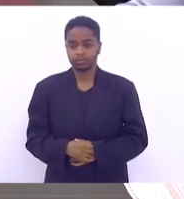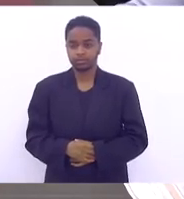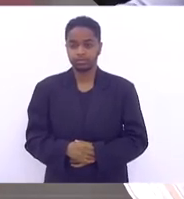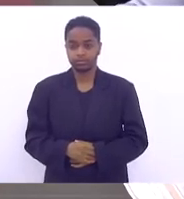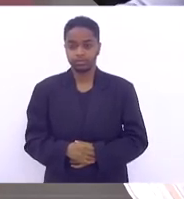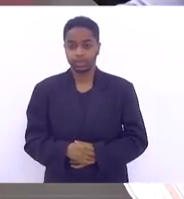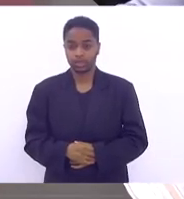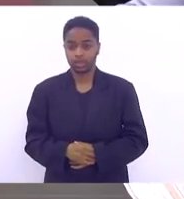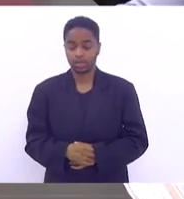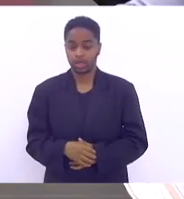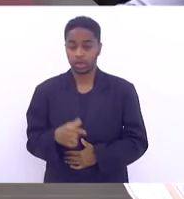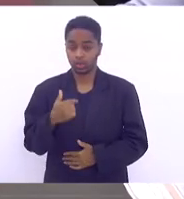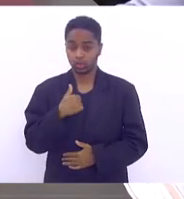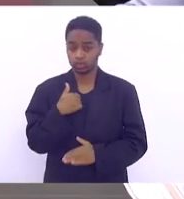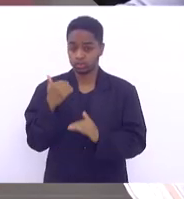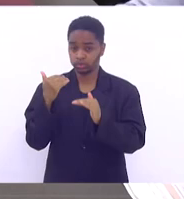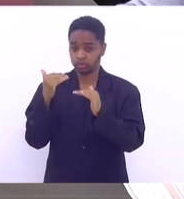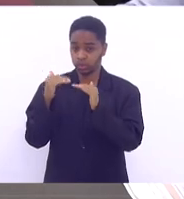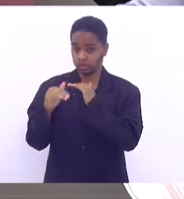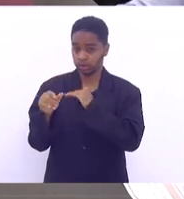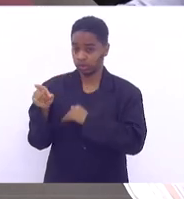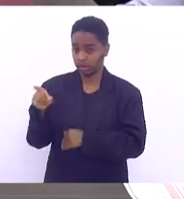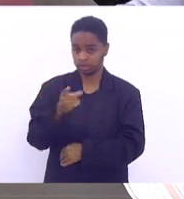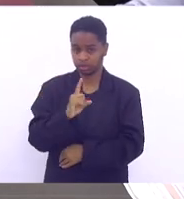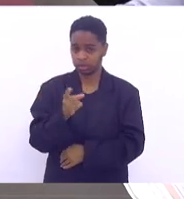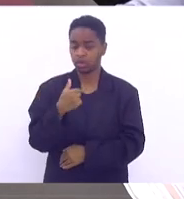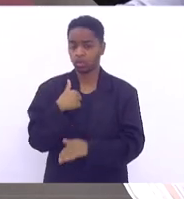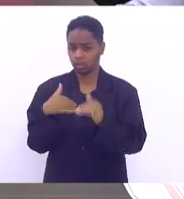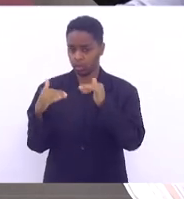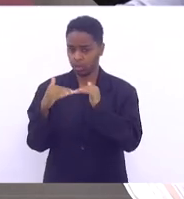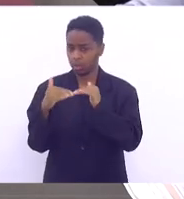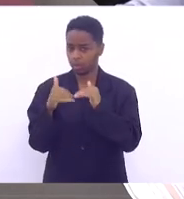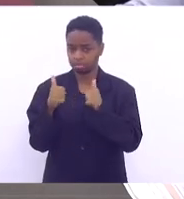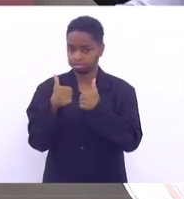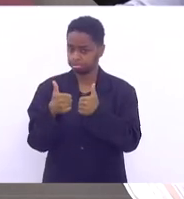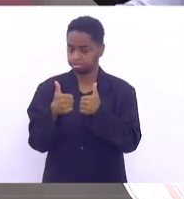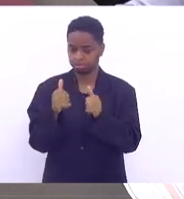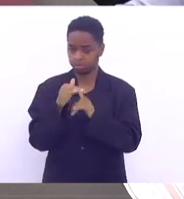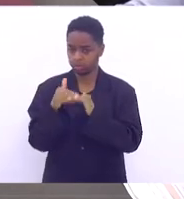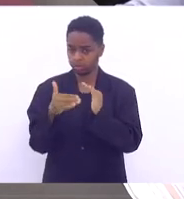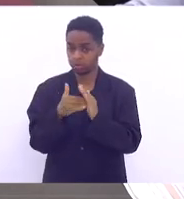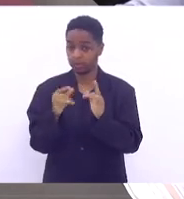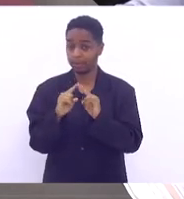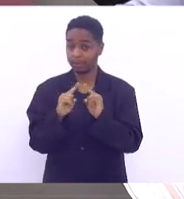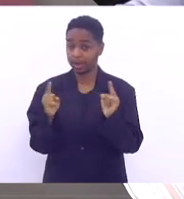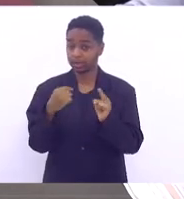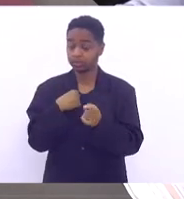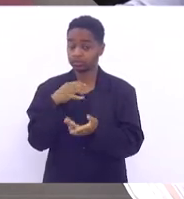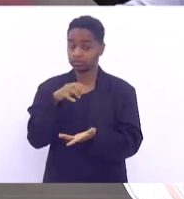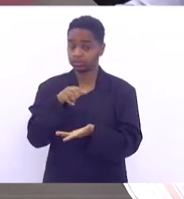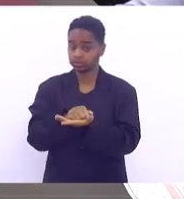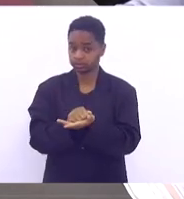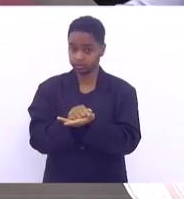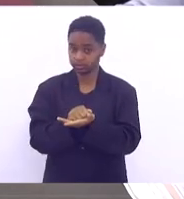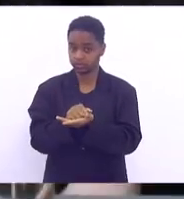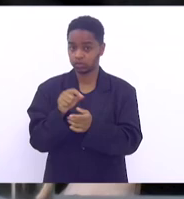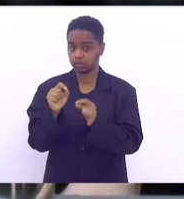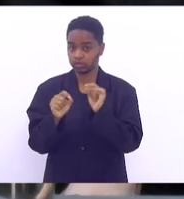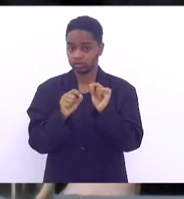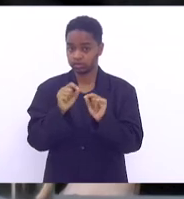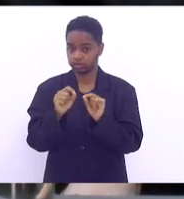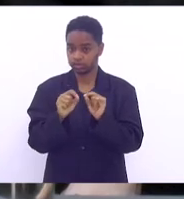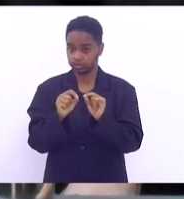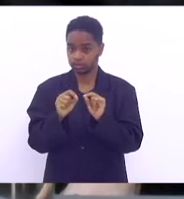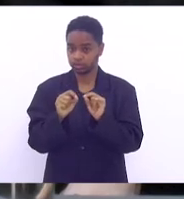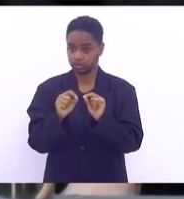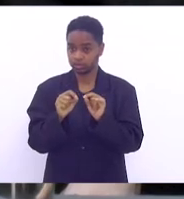Não estou discordando da deputada, não. Estou concordando com gênero, número e grau com ela. Só registrando que nos estádios